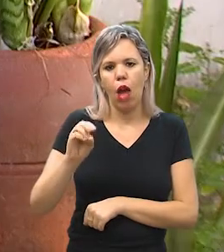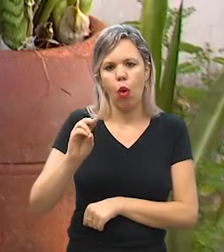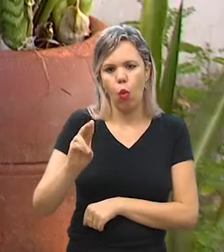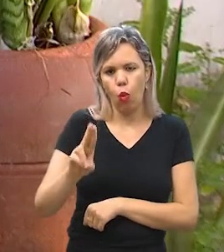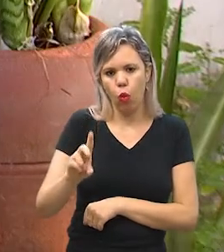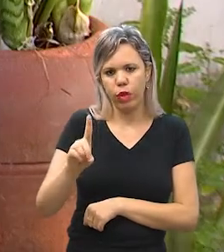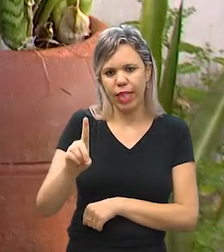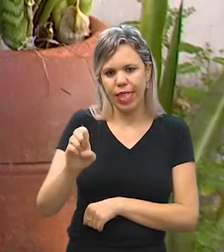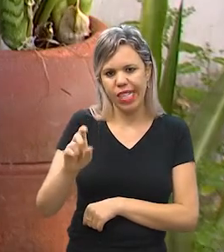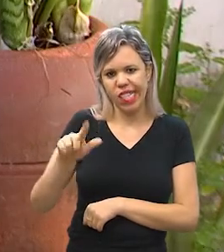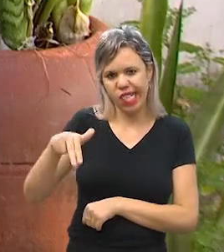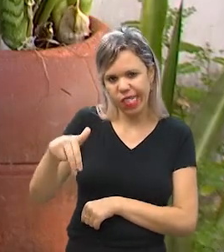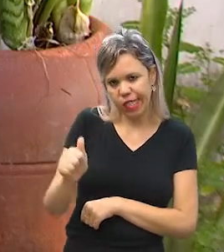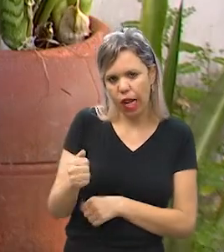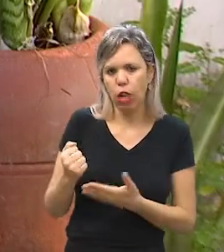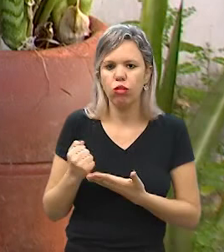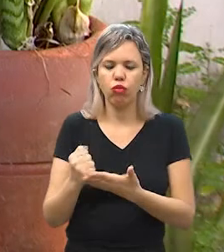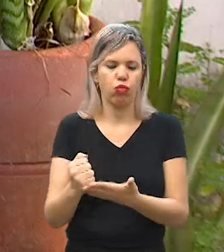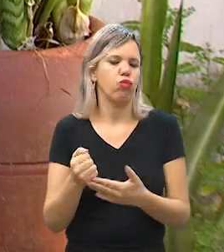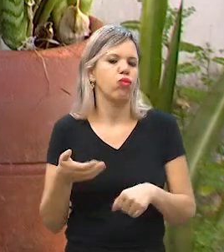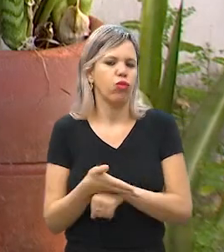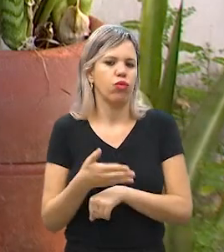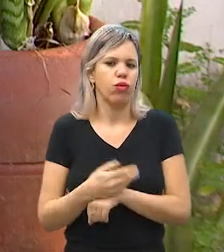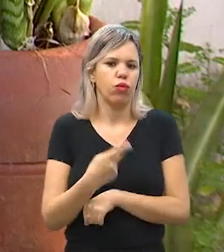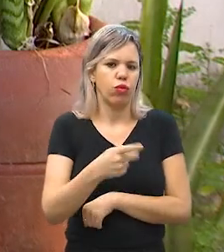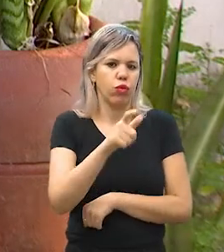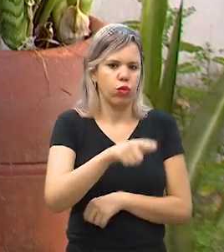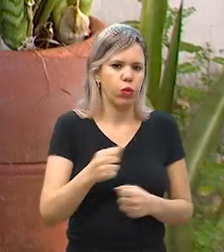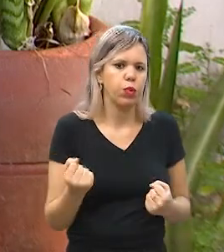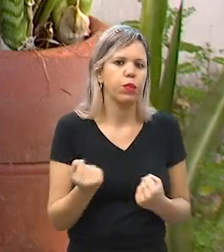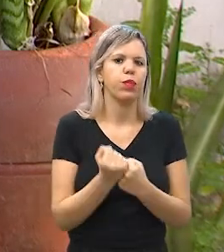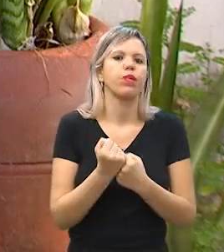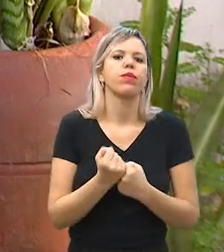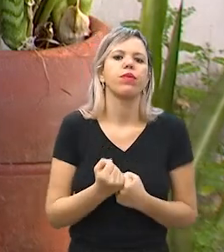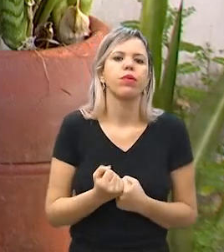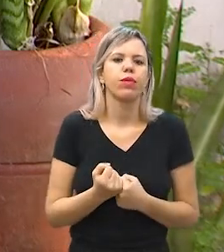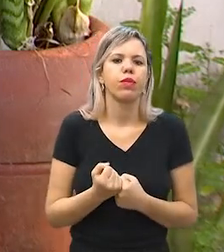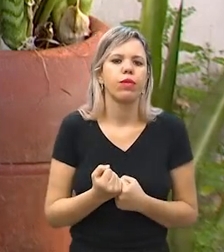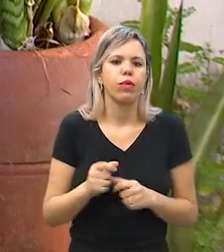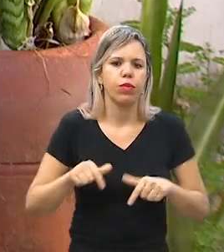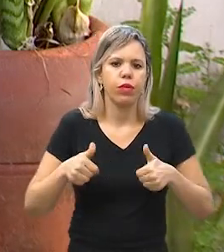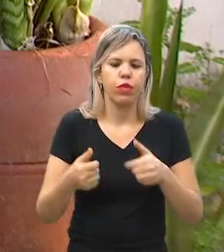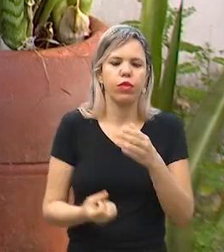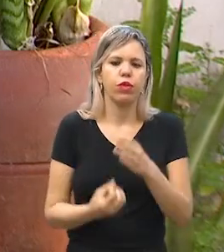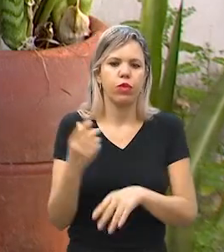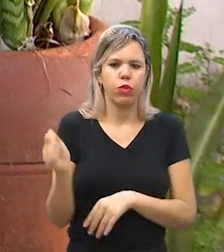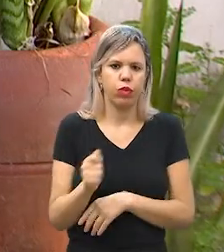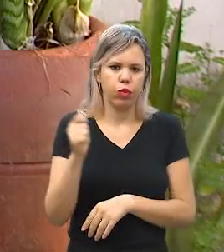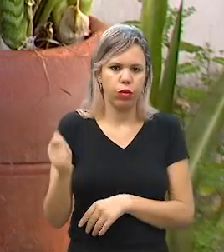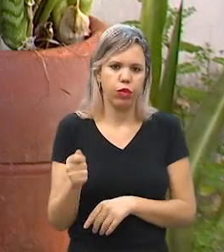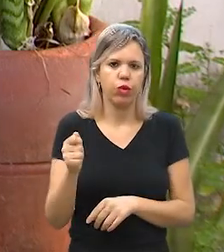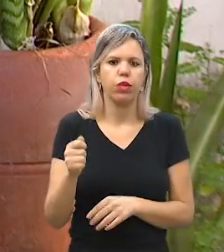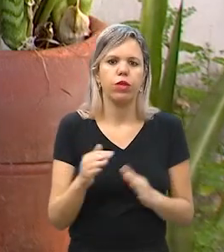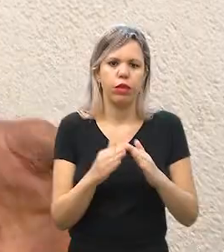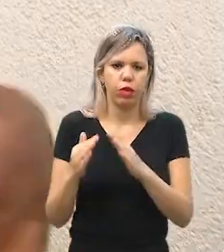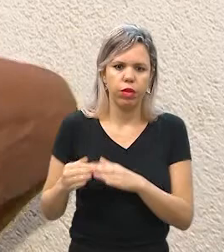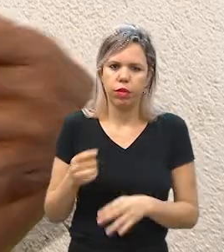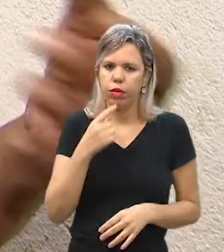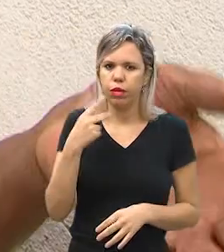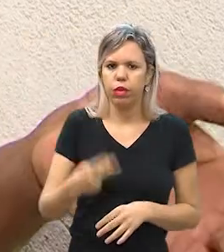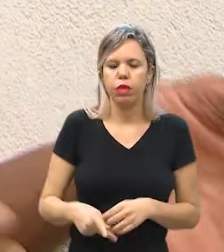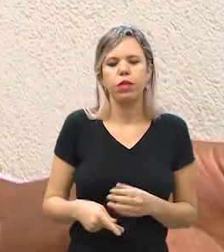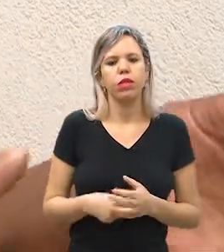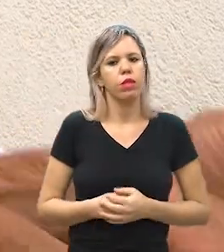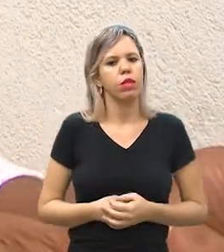Laudelina ajudou, teve assim a participação dela como apoio para reativar a associação de doméstica aqui em Campinas. Porque ela